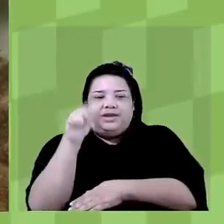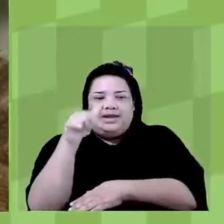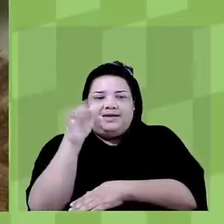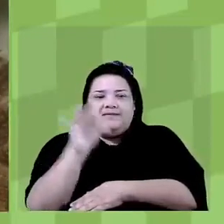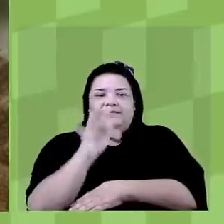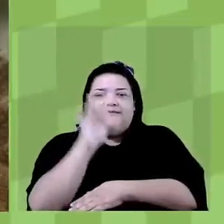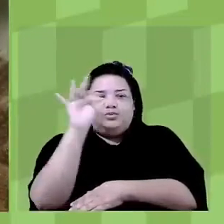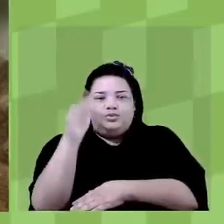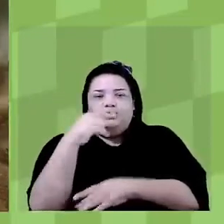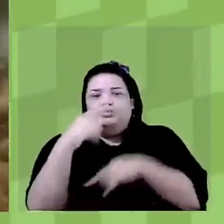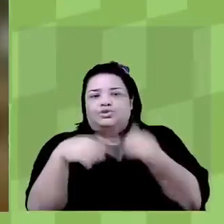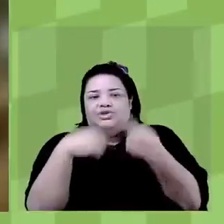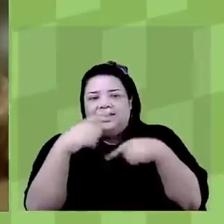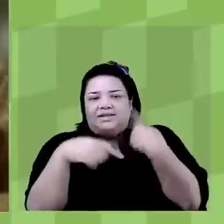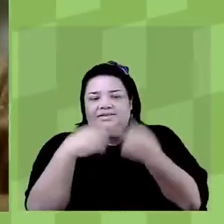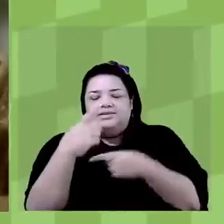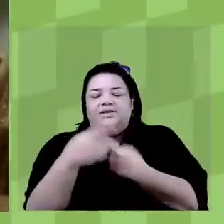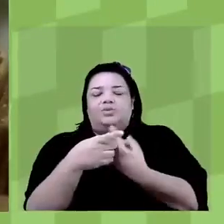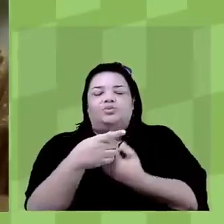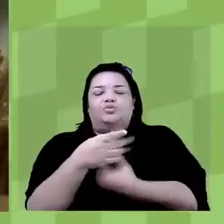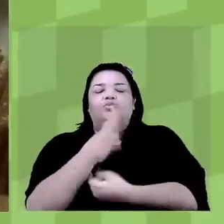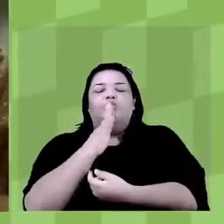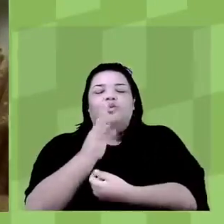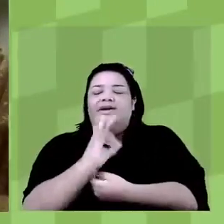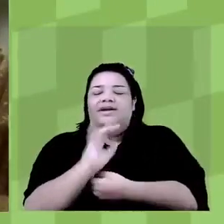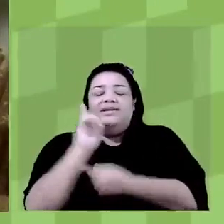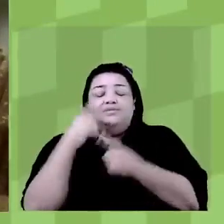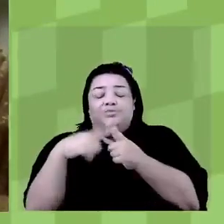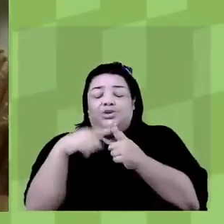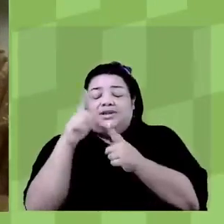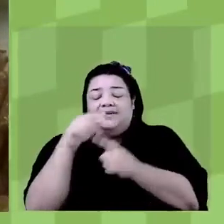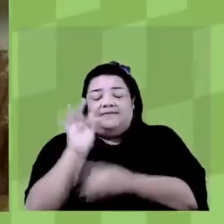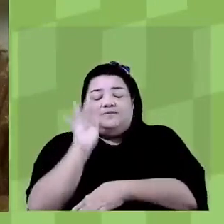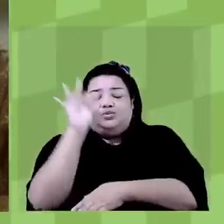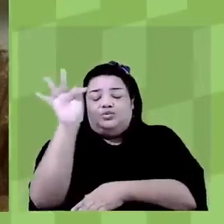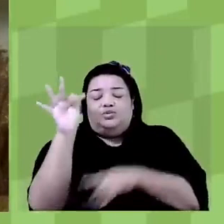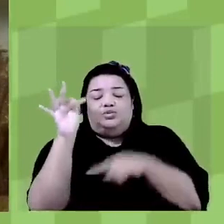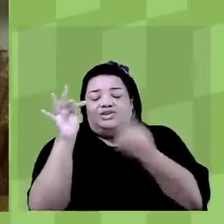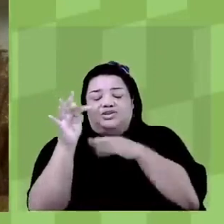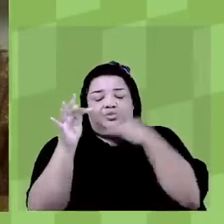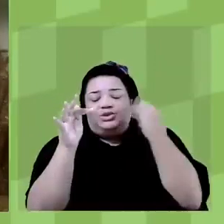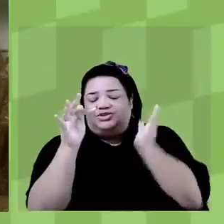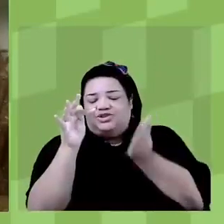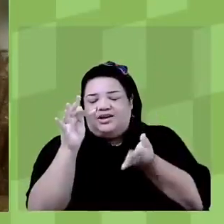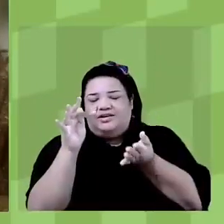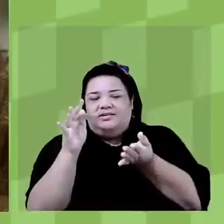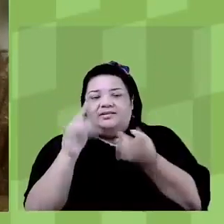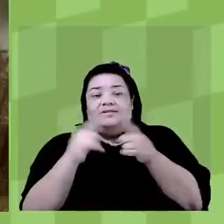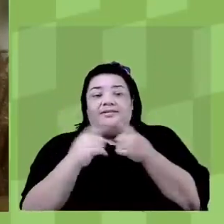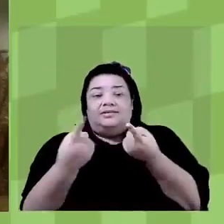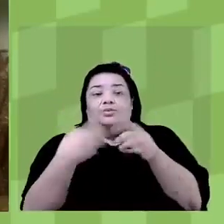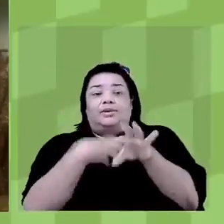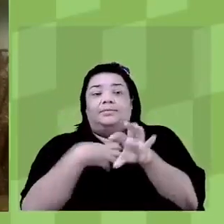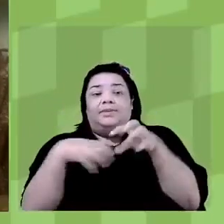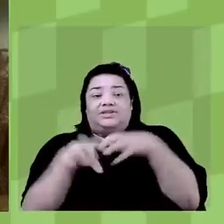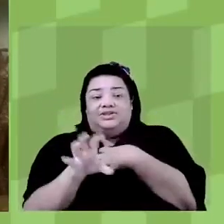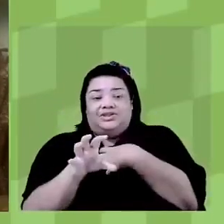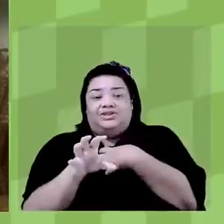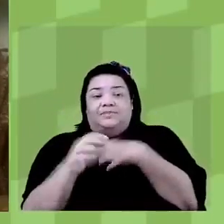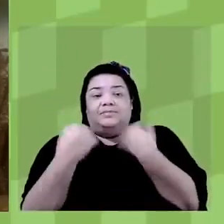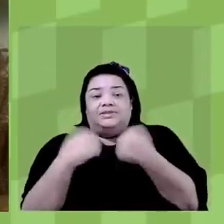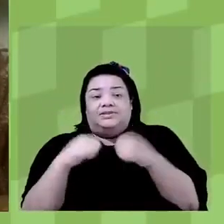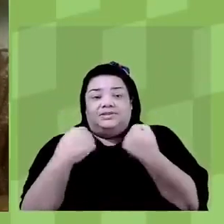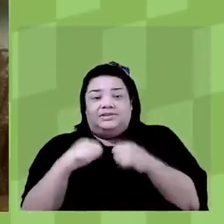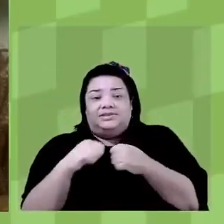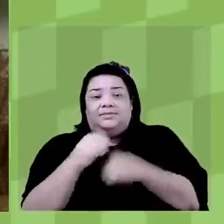que a gente nem conhece, pessoas que a gente não conhece. Então, o recado final é isso: ter empatia com aqueles que estão